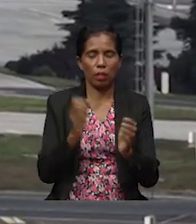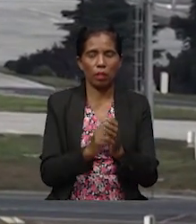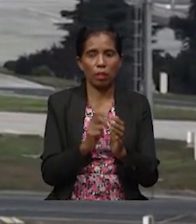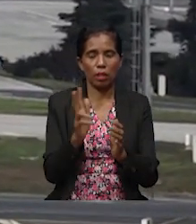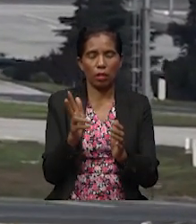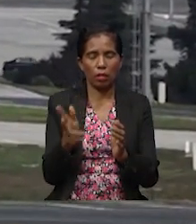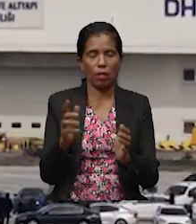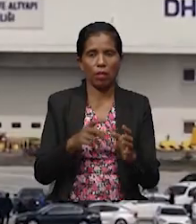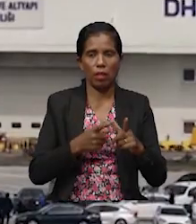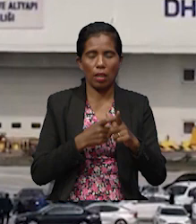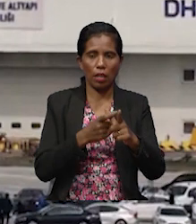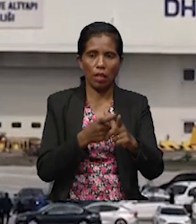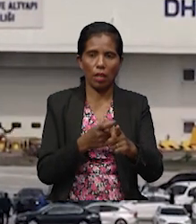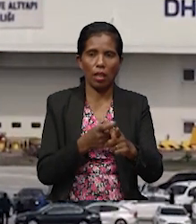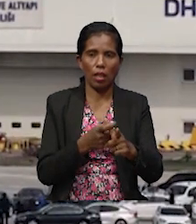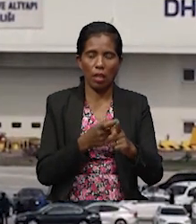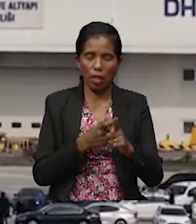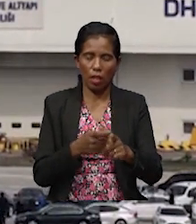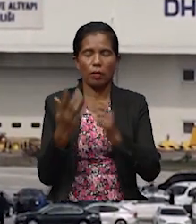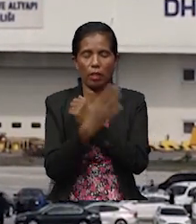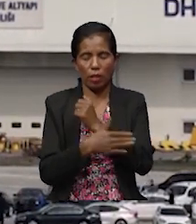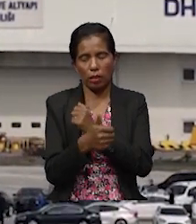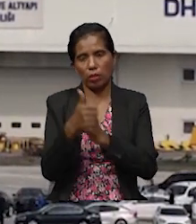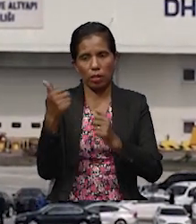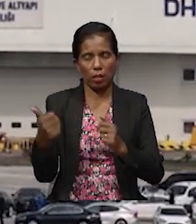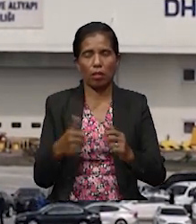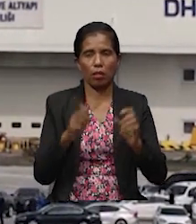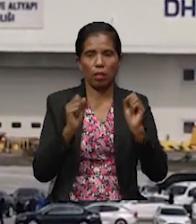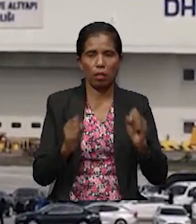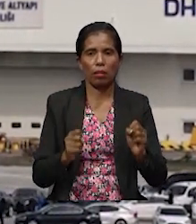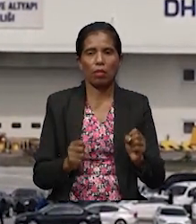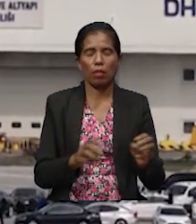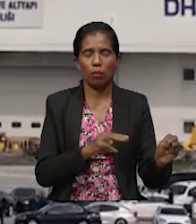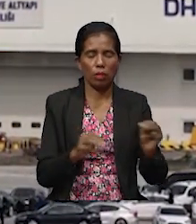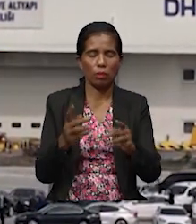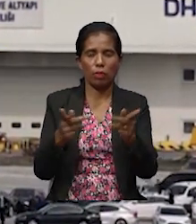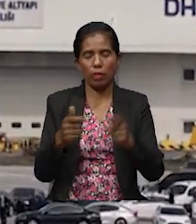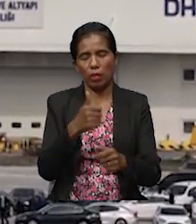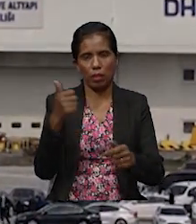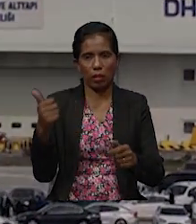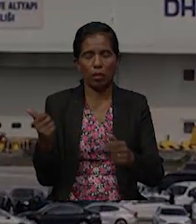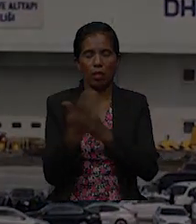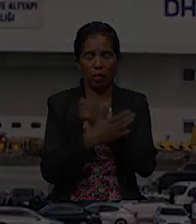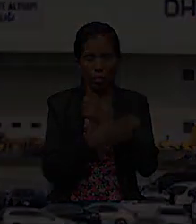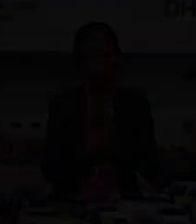8,7% makalai salvaan banasang vizinyu Europa siraseluk no balung desloka bafatin seluk iha paislaran.